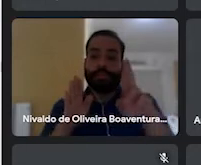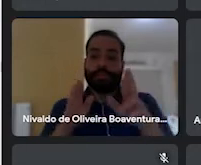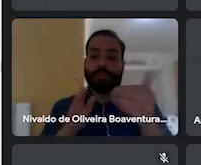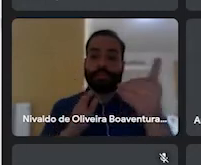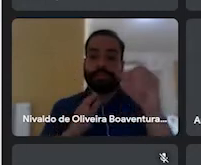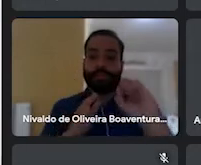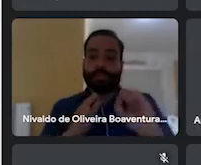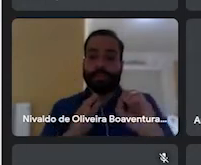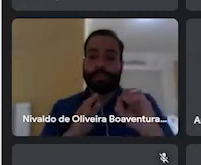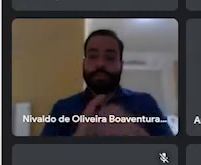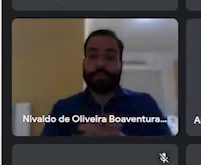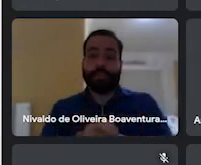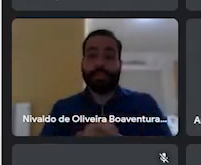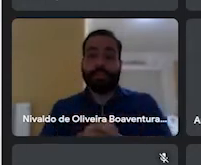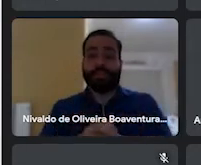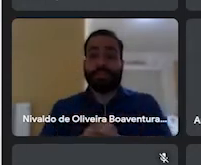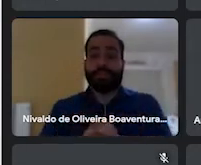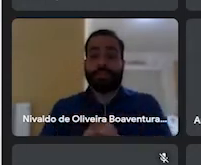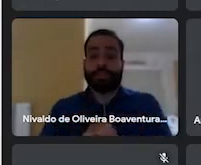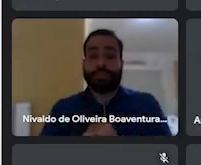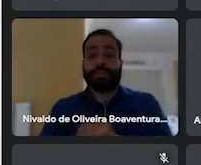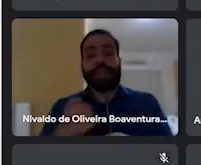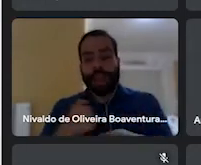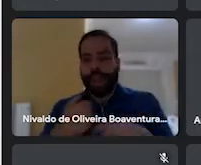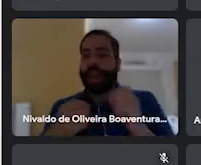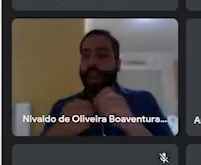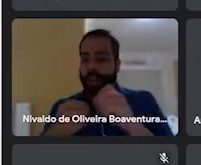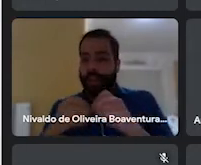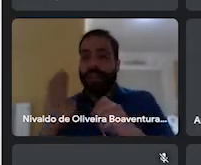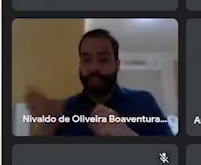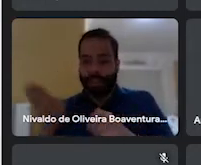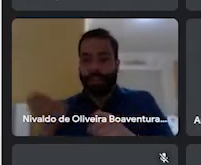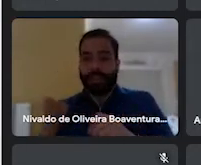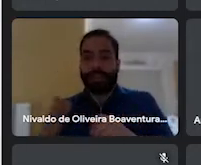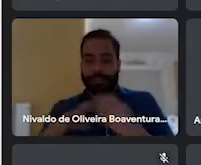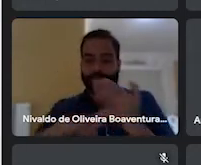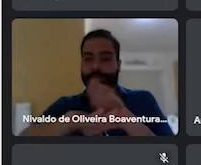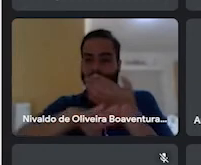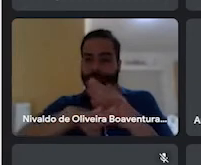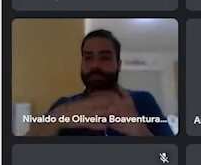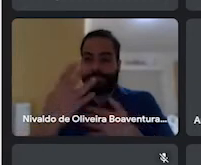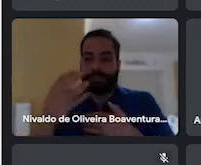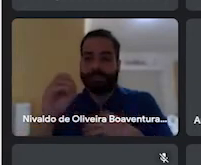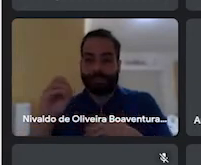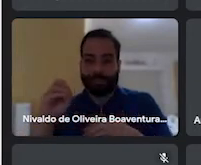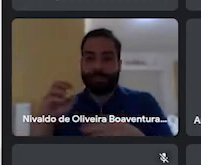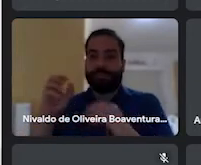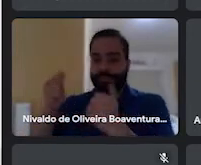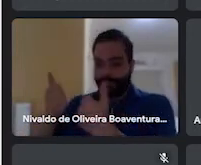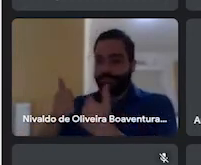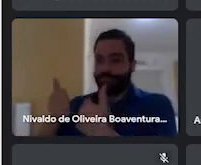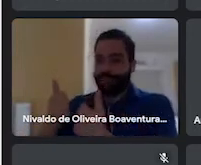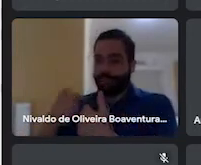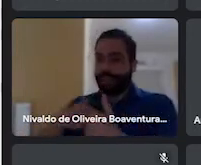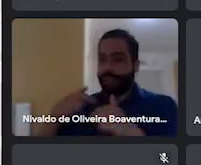Ah, Barroso, eu já fiz o meu treinamento de NR10, beleza, eu trabalho